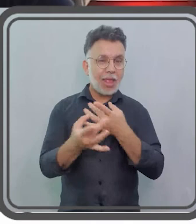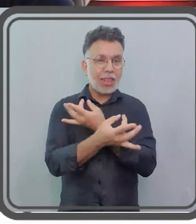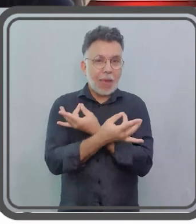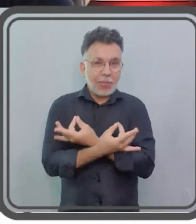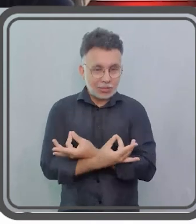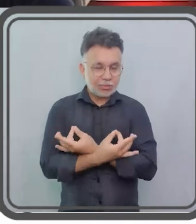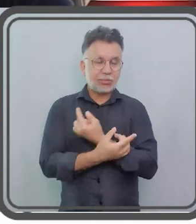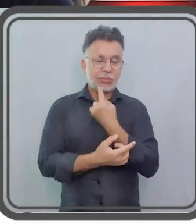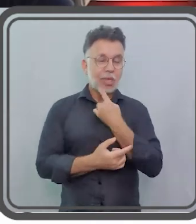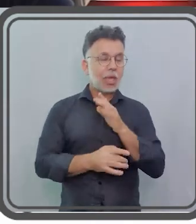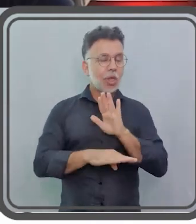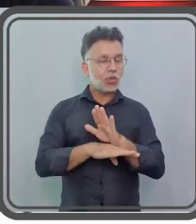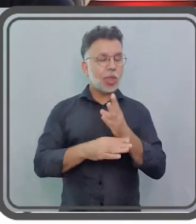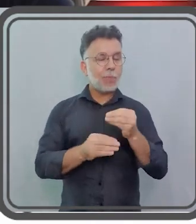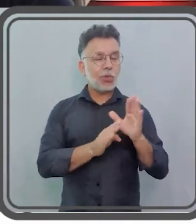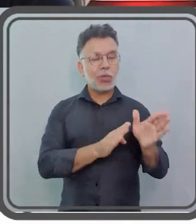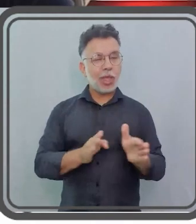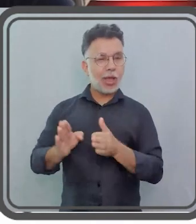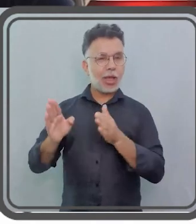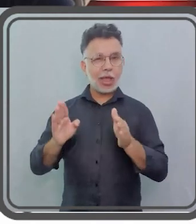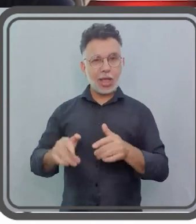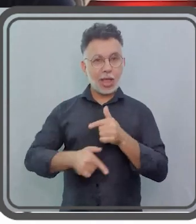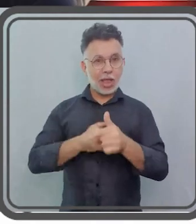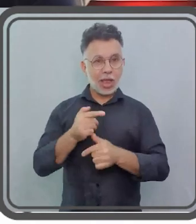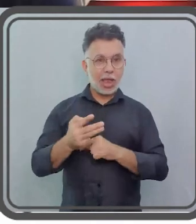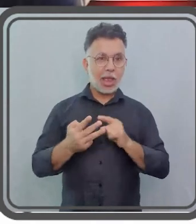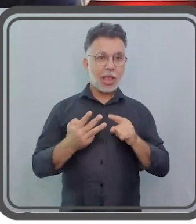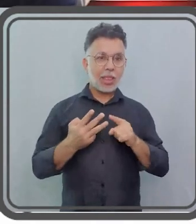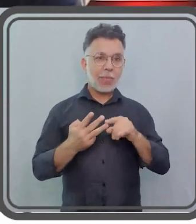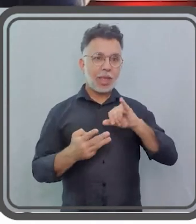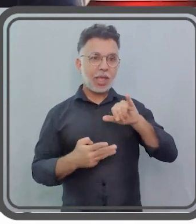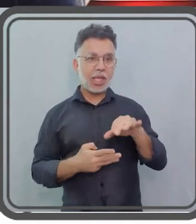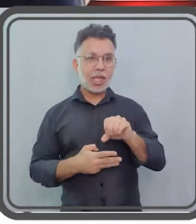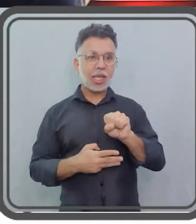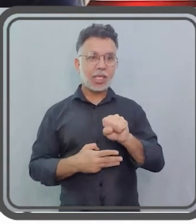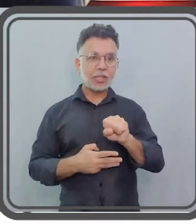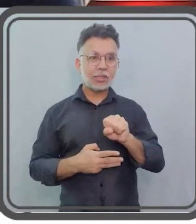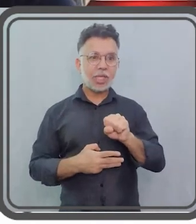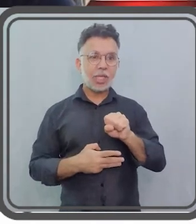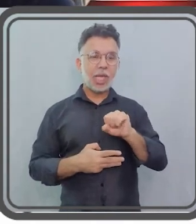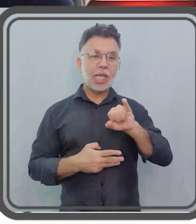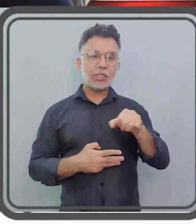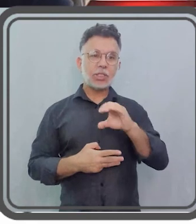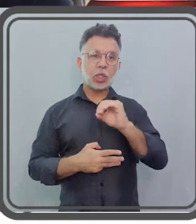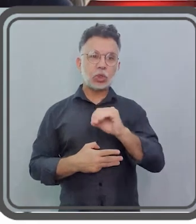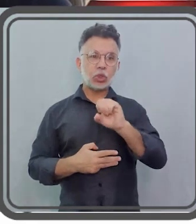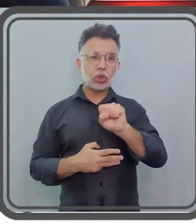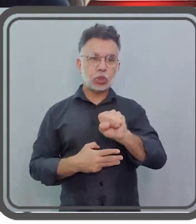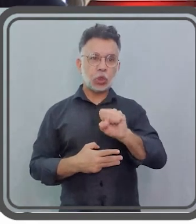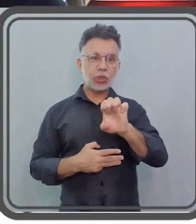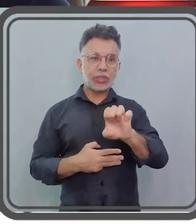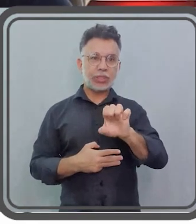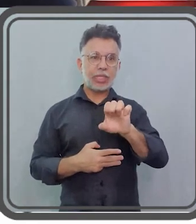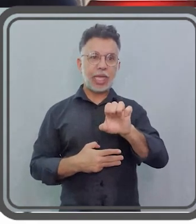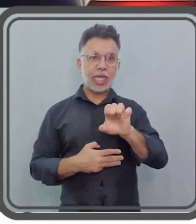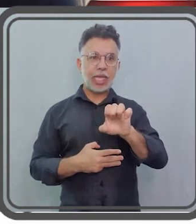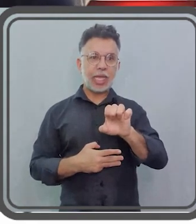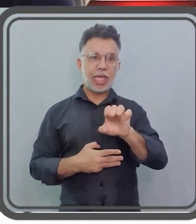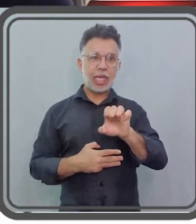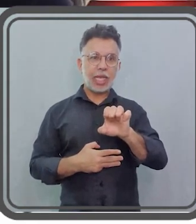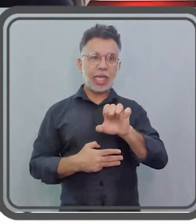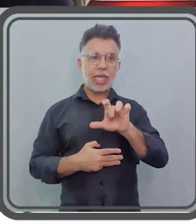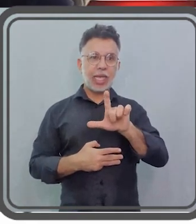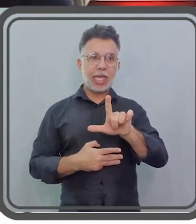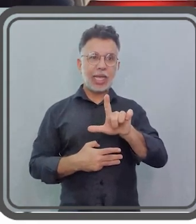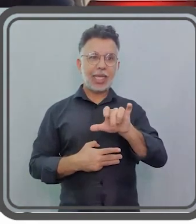na produtividade. Tem um comentário aqui da Josi Kojenievski. É uma sopa de letrinha esse sobrenome, hein, Josi?